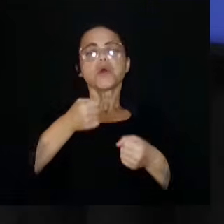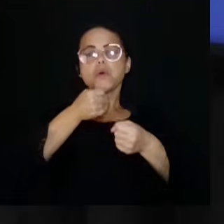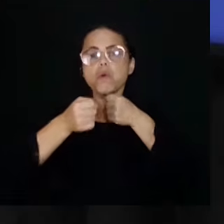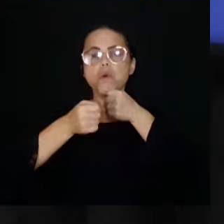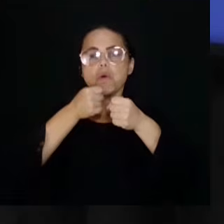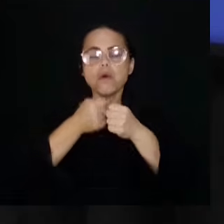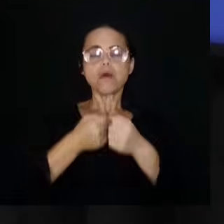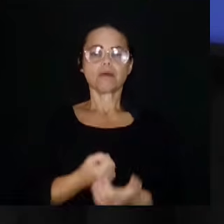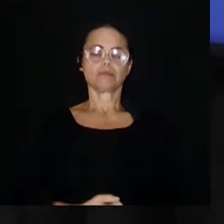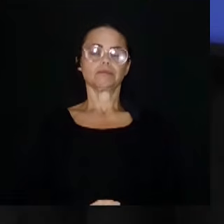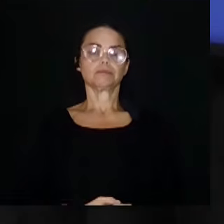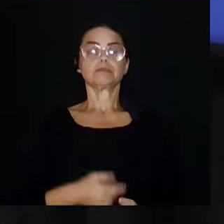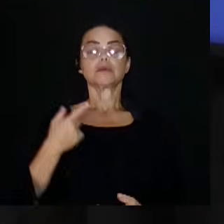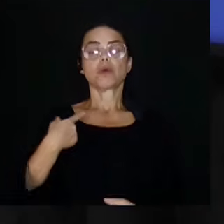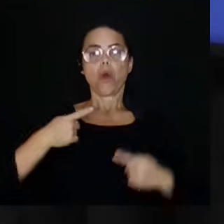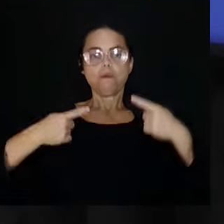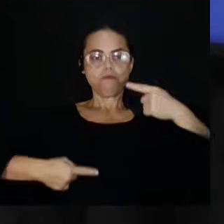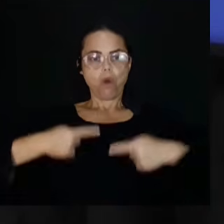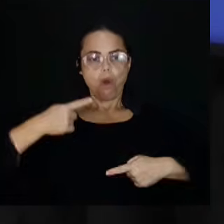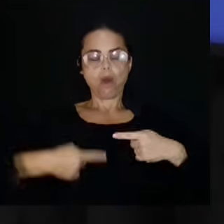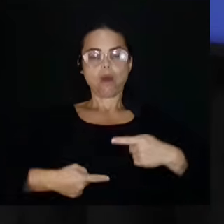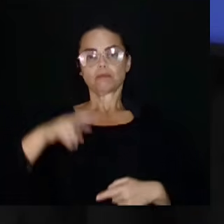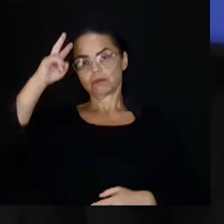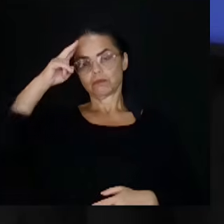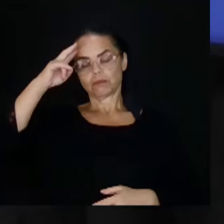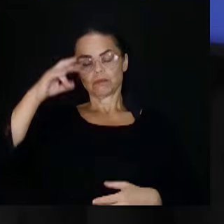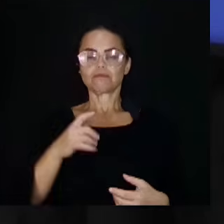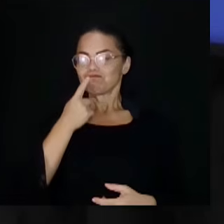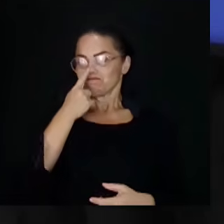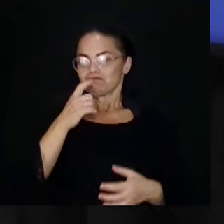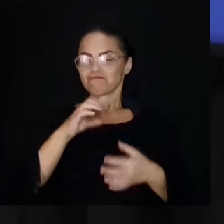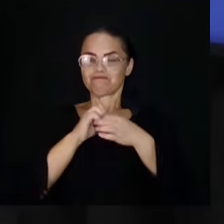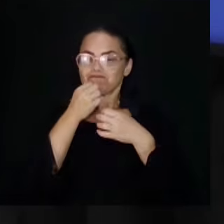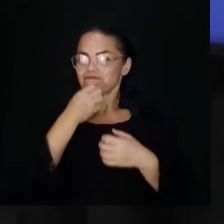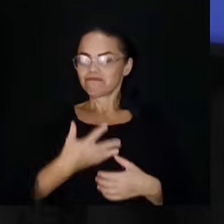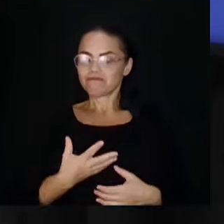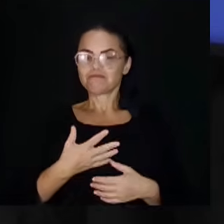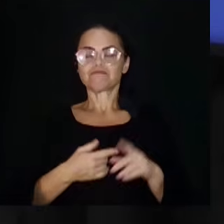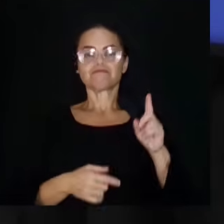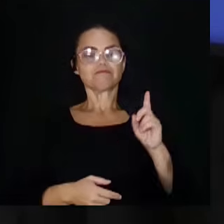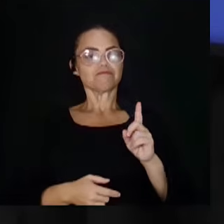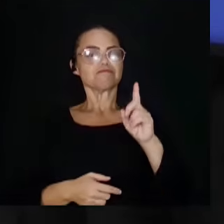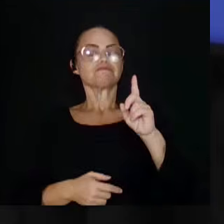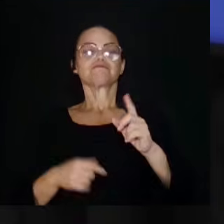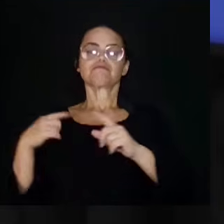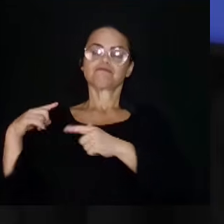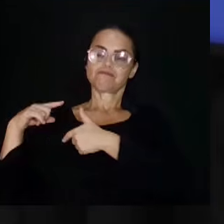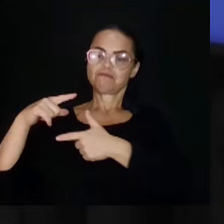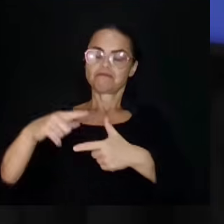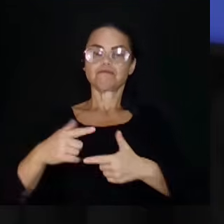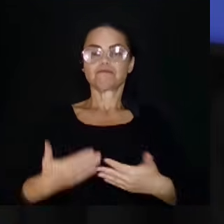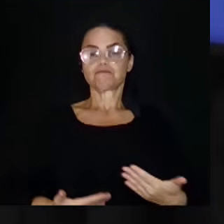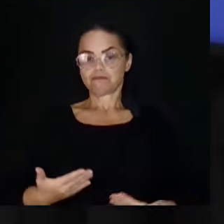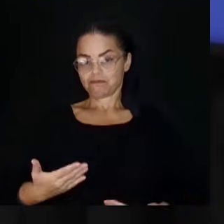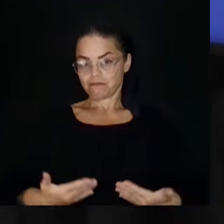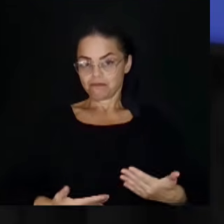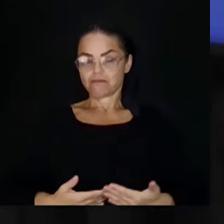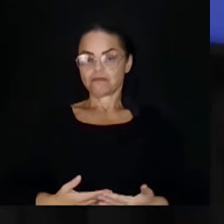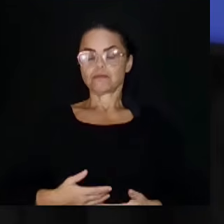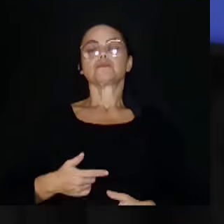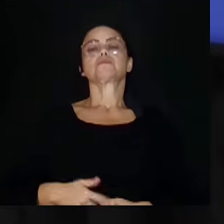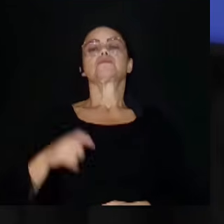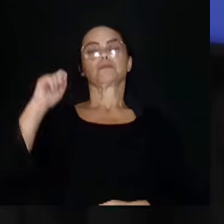político, histórico e afetivo. Ao dar visibilidade às trajetórias de servidores e servidoras negras que assumem